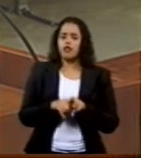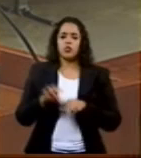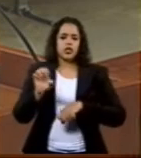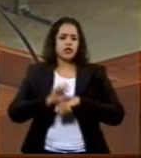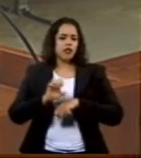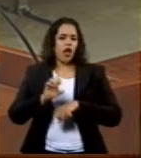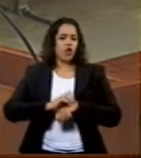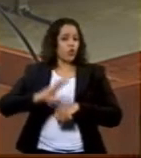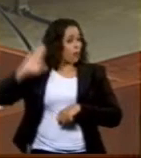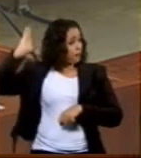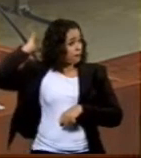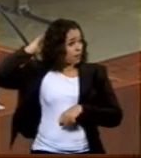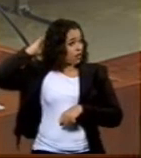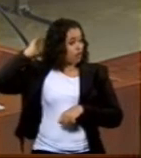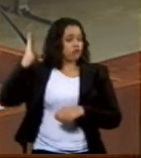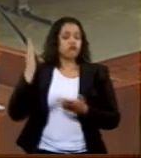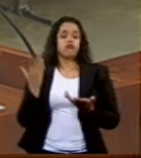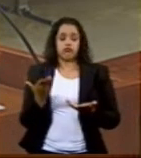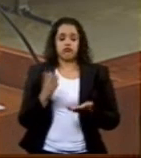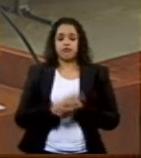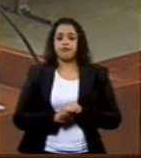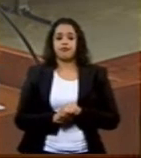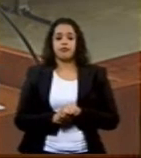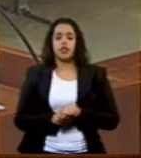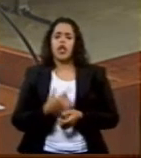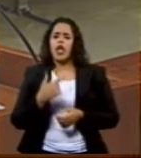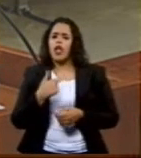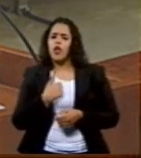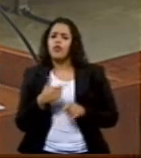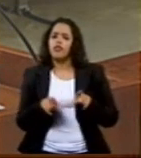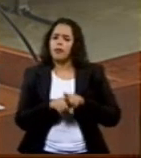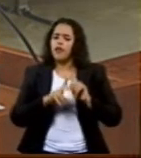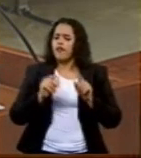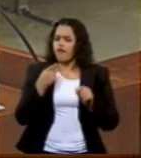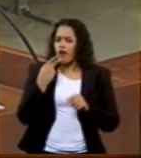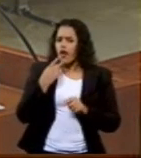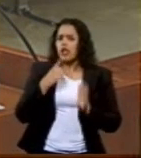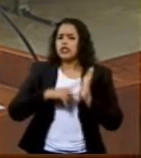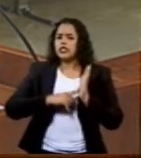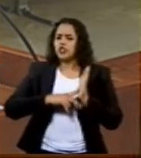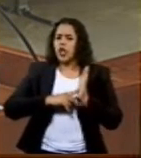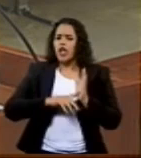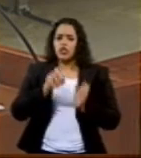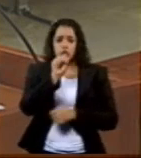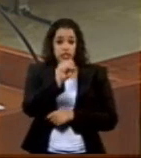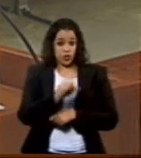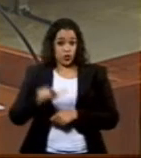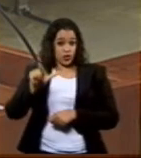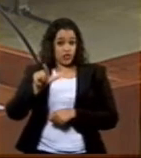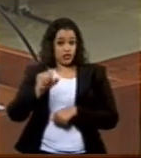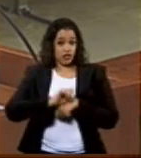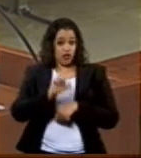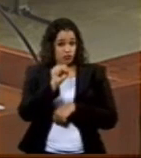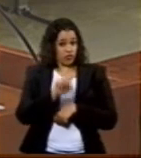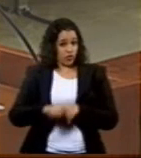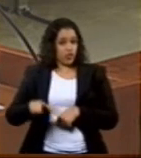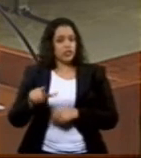um registro, excelentíssimo senhor presidente, aos sindicatos estivadores de São Luís do Maranhão, ao sindicato